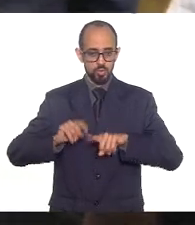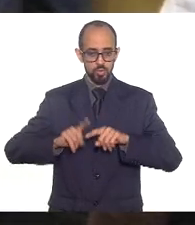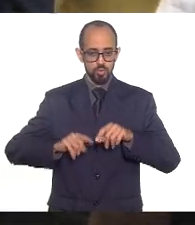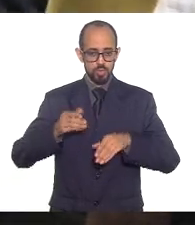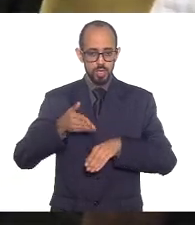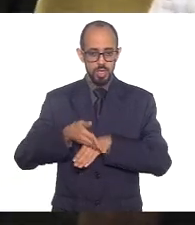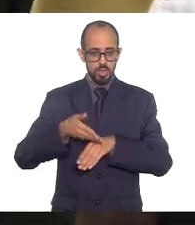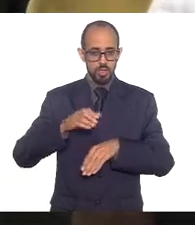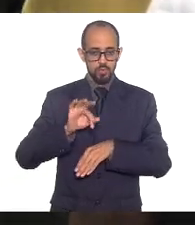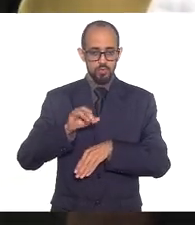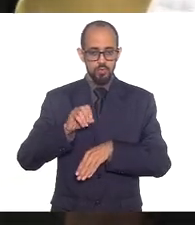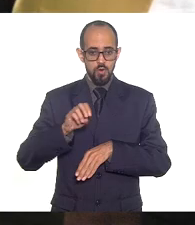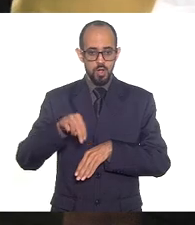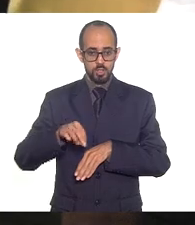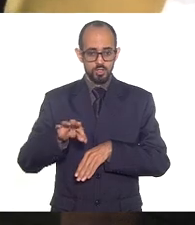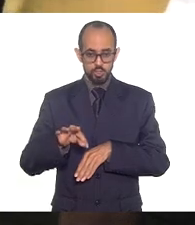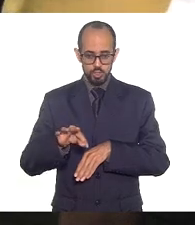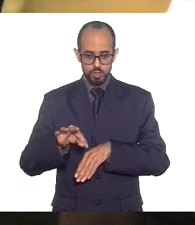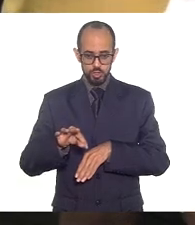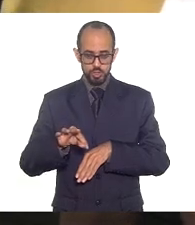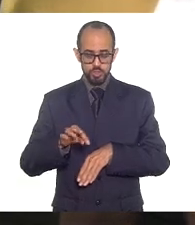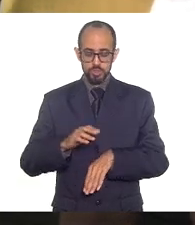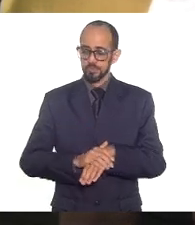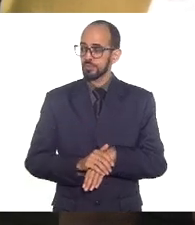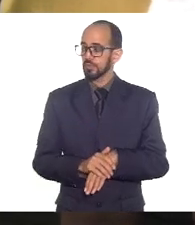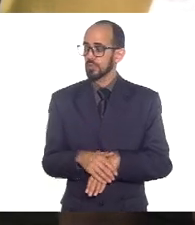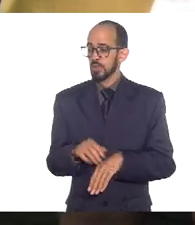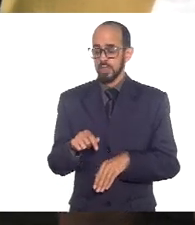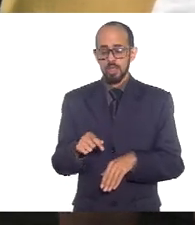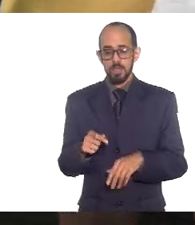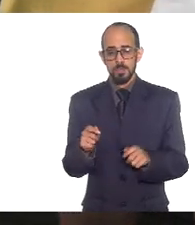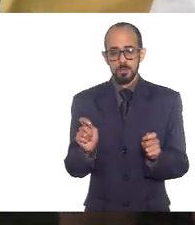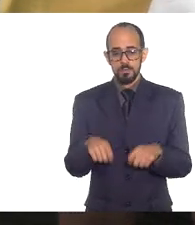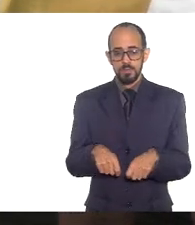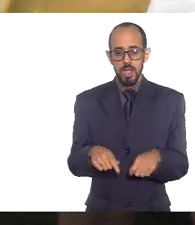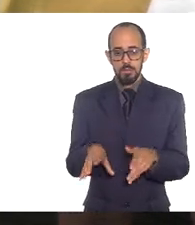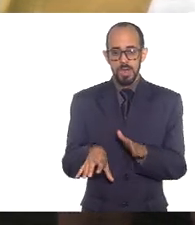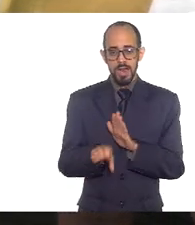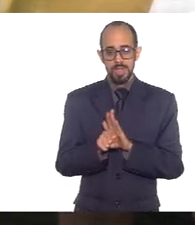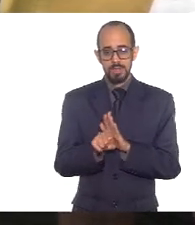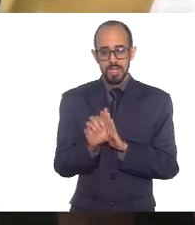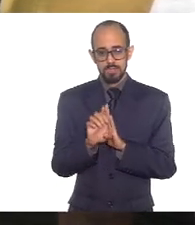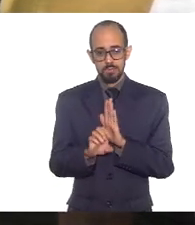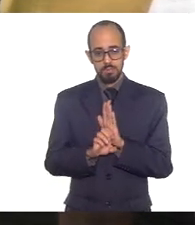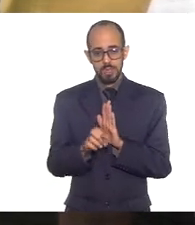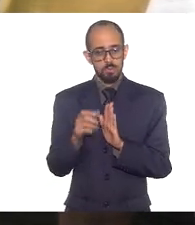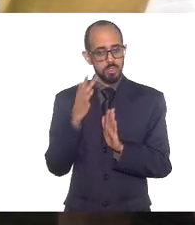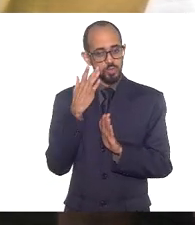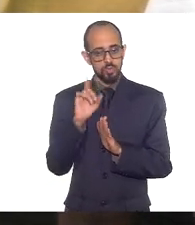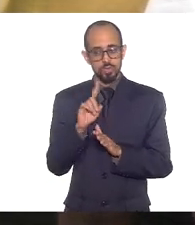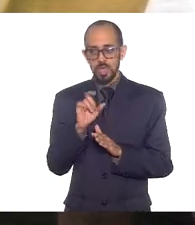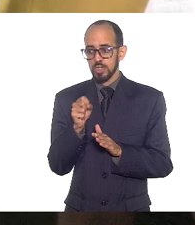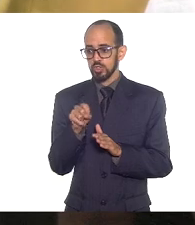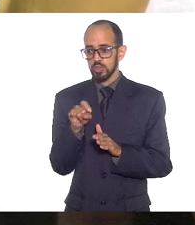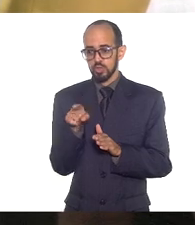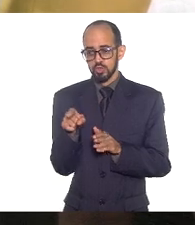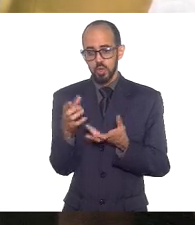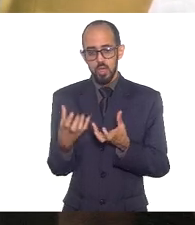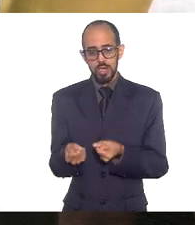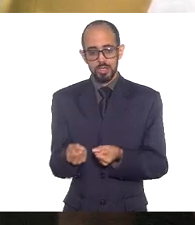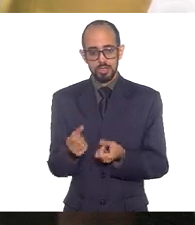no forte eu acho dispensável tem a cartada essa emenda mas não foi não é só a cantora não pareceu